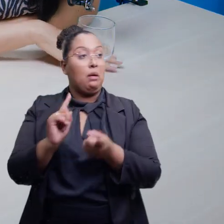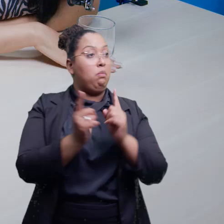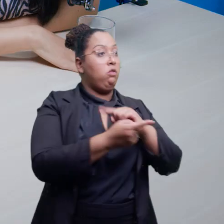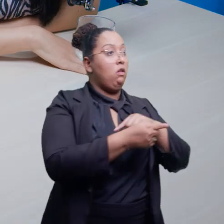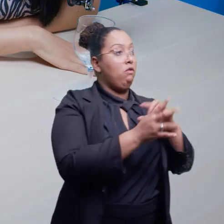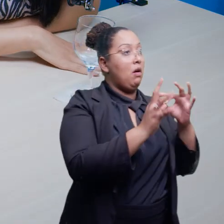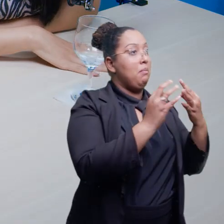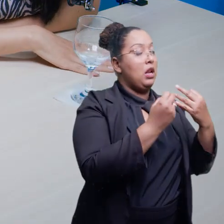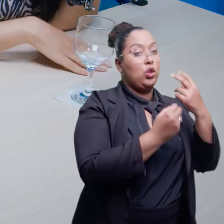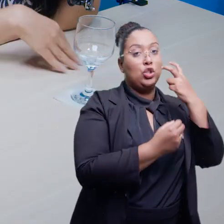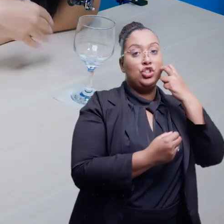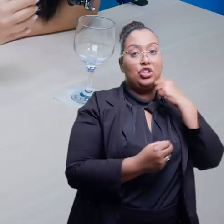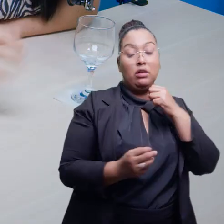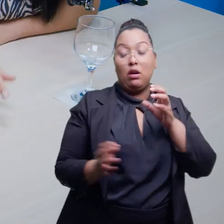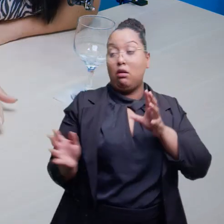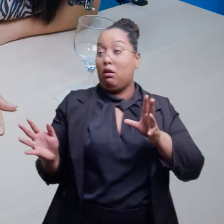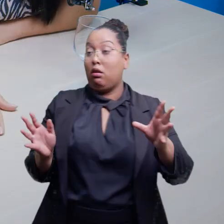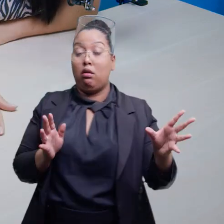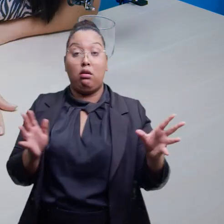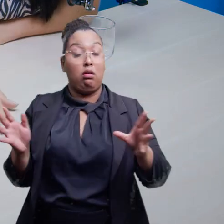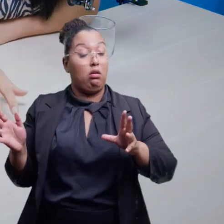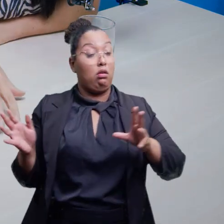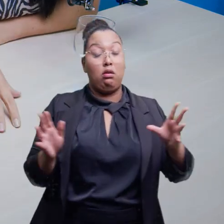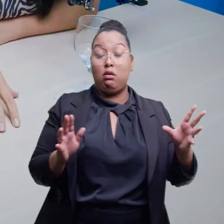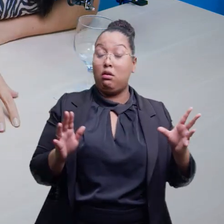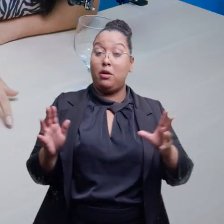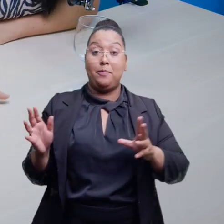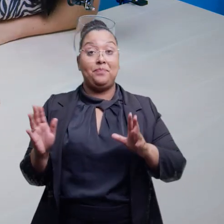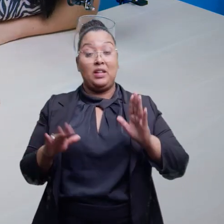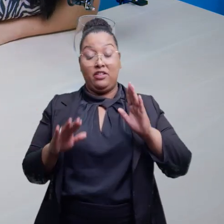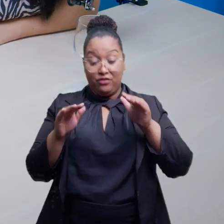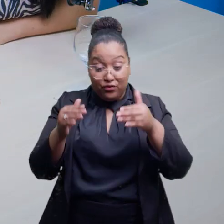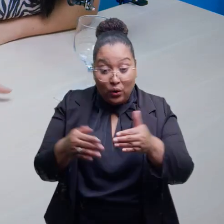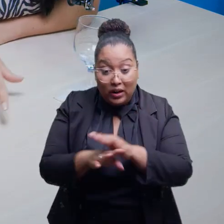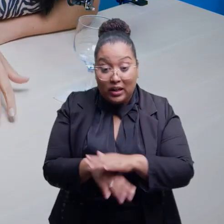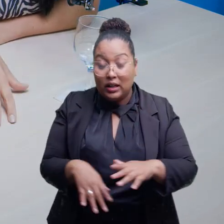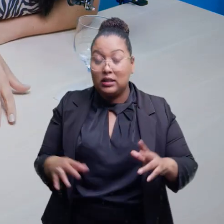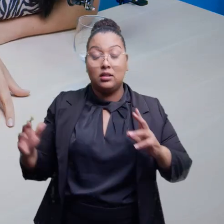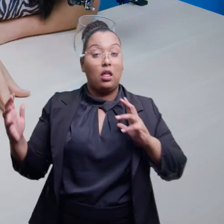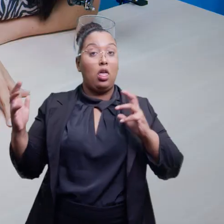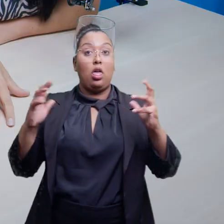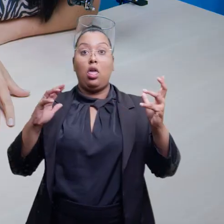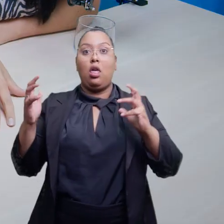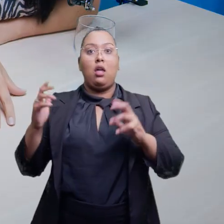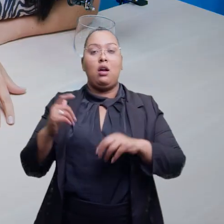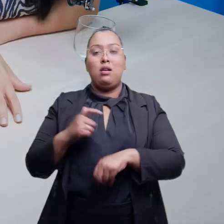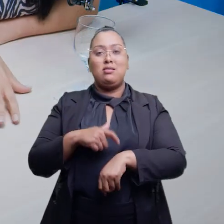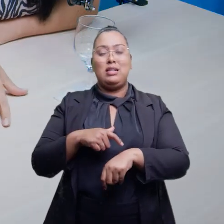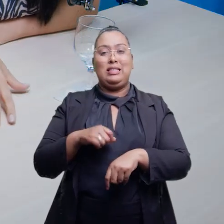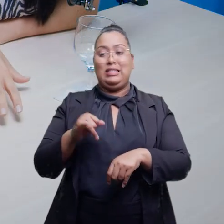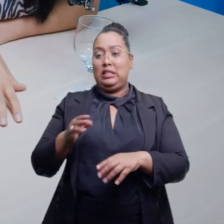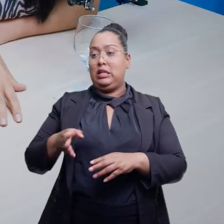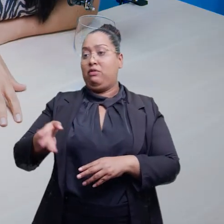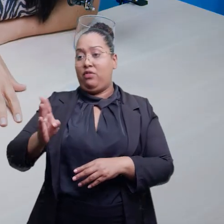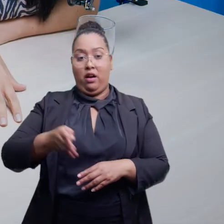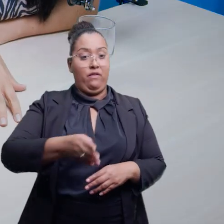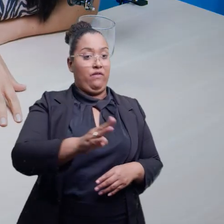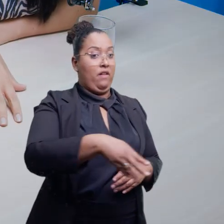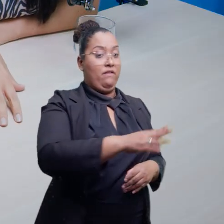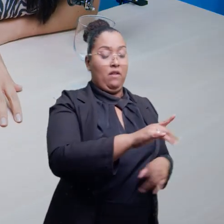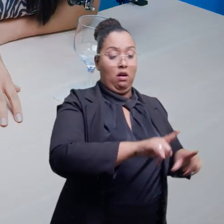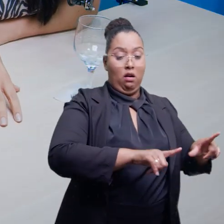você estava pela família por adoção, olha, ora você estava pela criança, e você, quando você está por vários